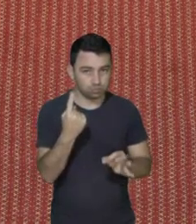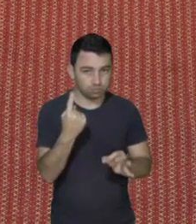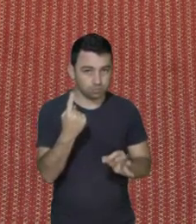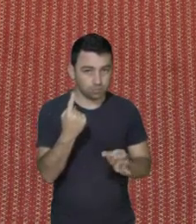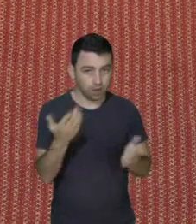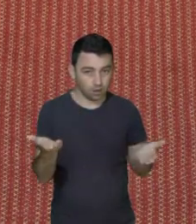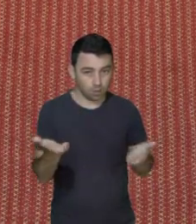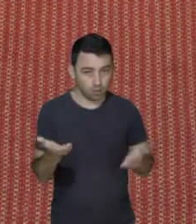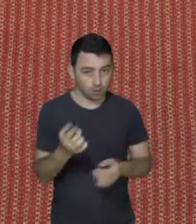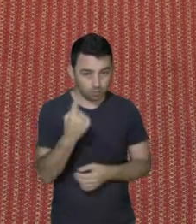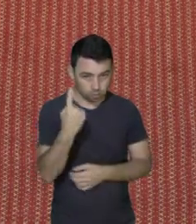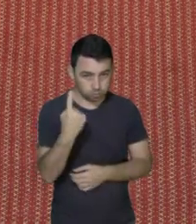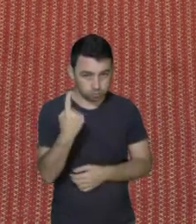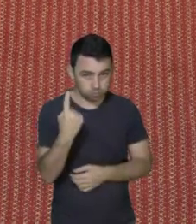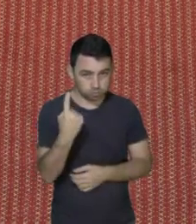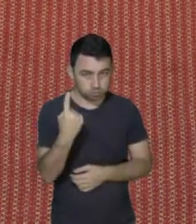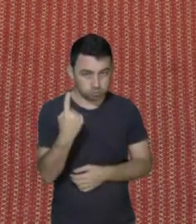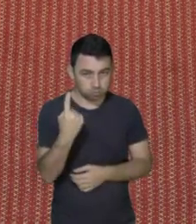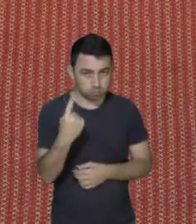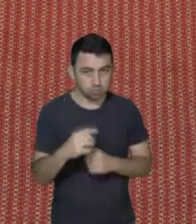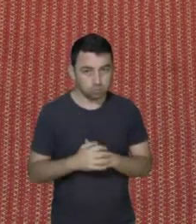Agora é um.